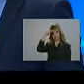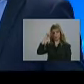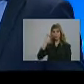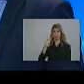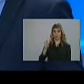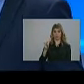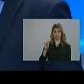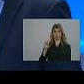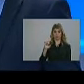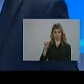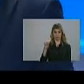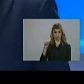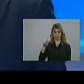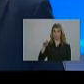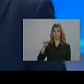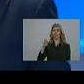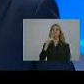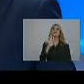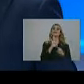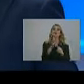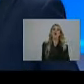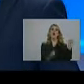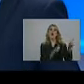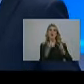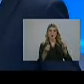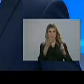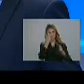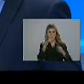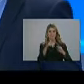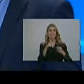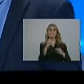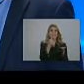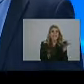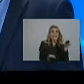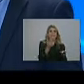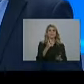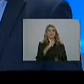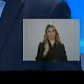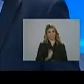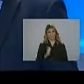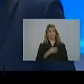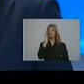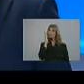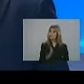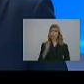anunciou o reajuste dos servidores, ou seja, a cidade está em equilíbrio. Nós